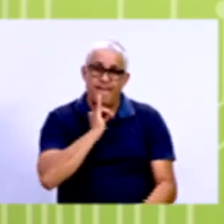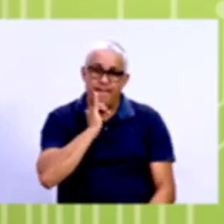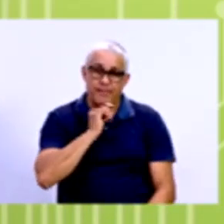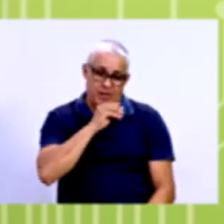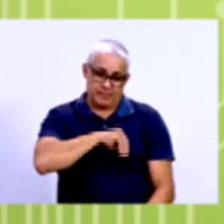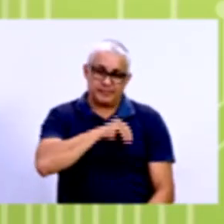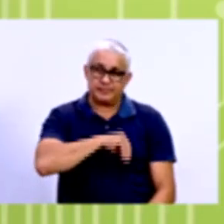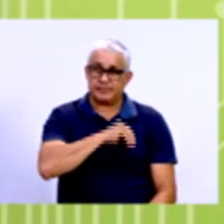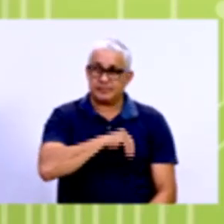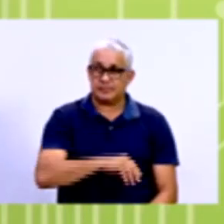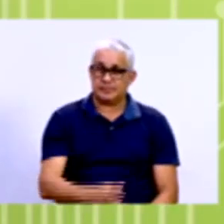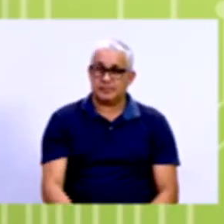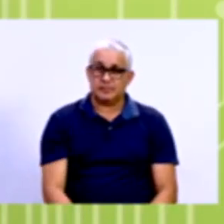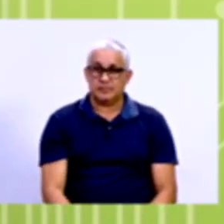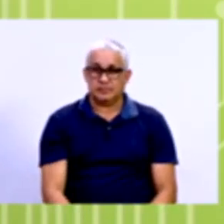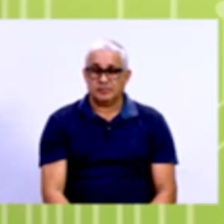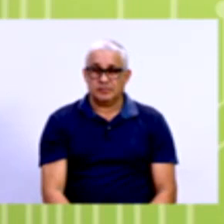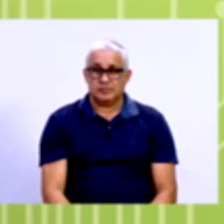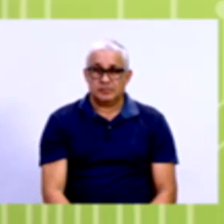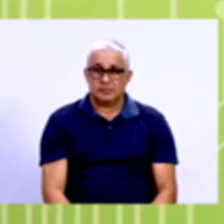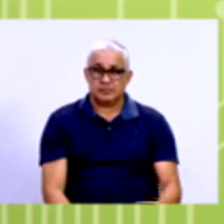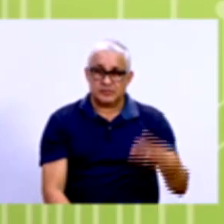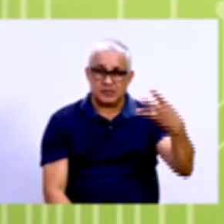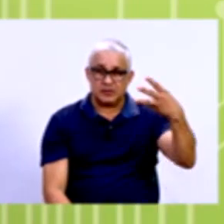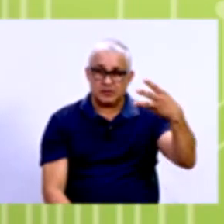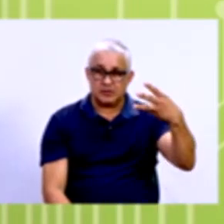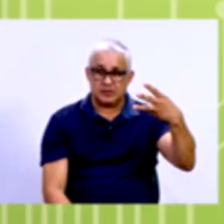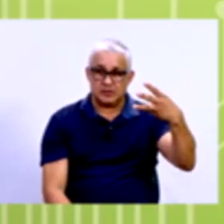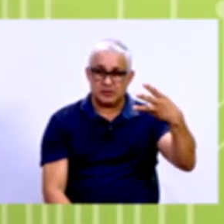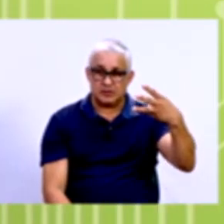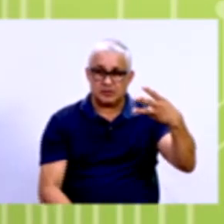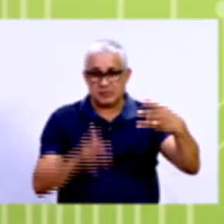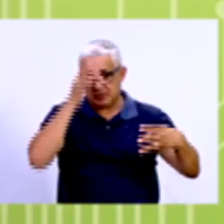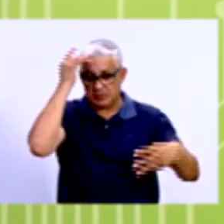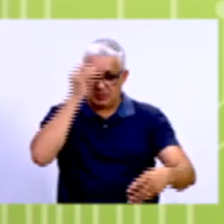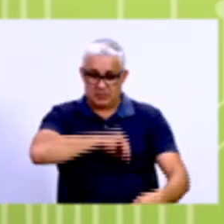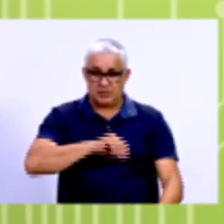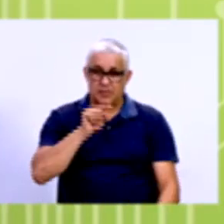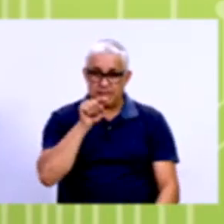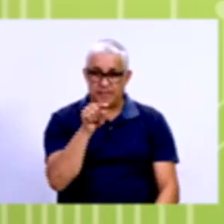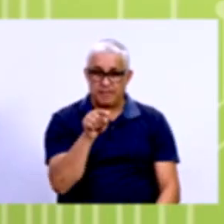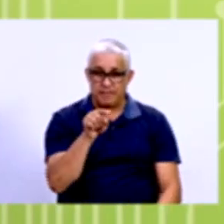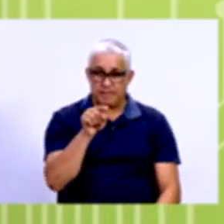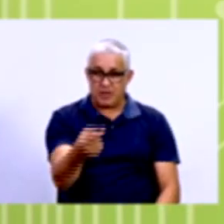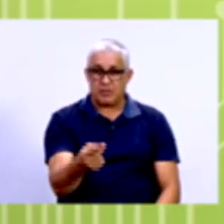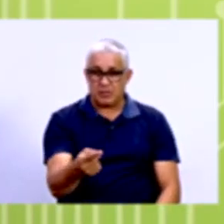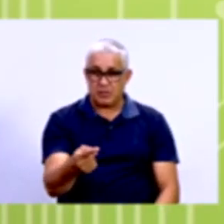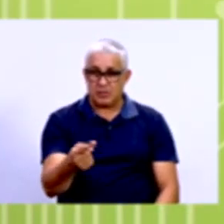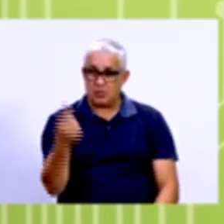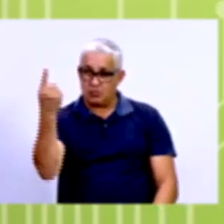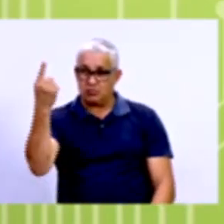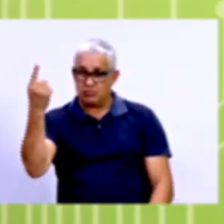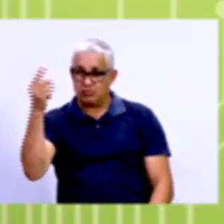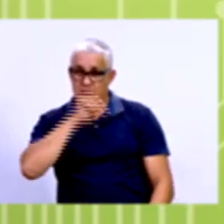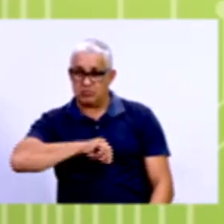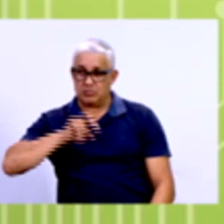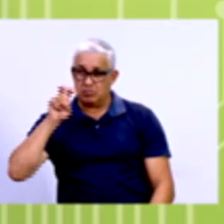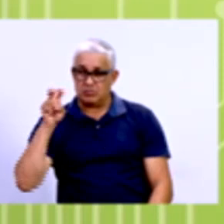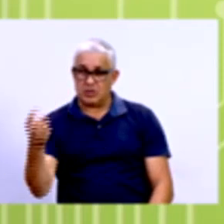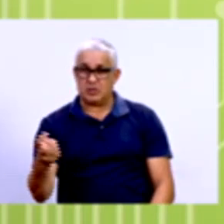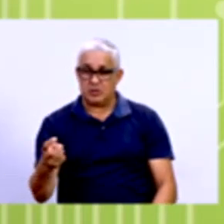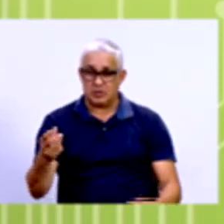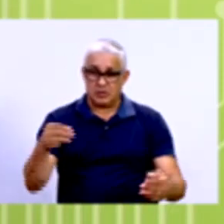salários, né? Vamos supor que tenha 3 funcionários ganhando R$1.000 e um funcionário ganhando R$5.000. Quando a gente faz